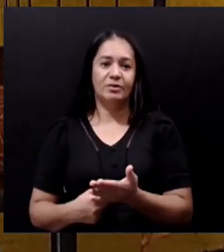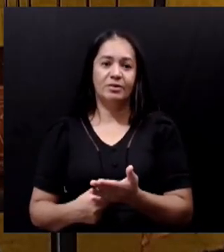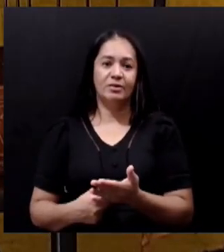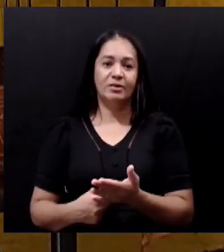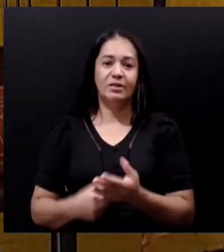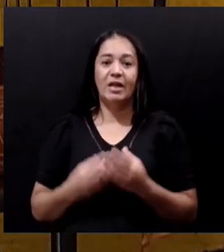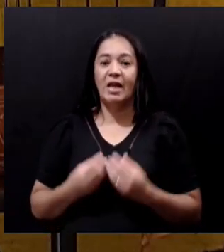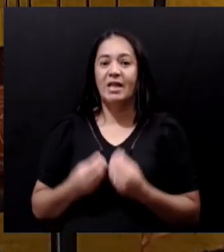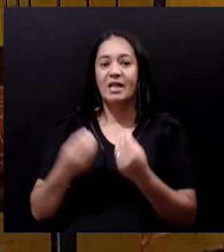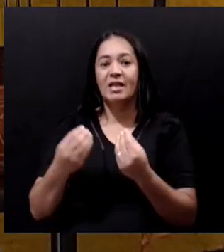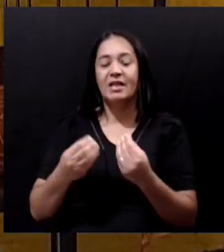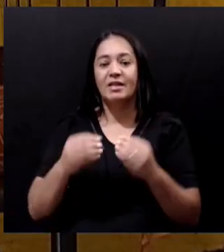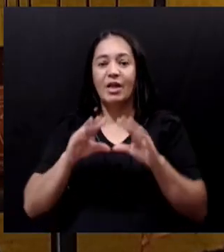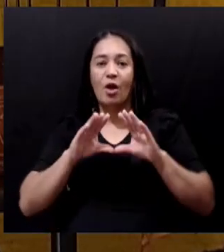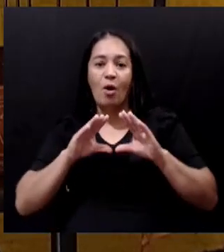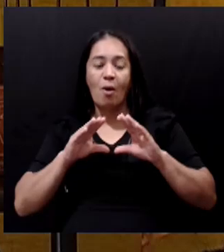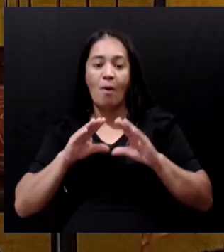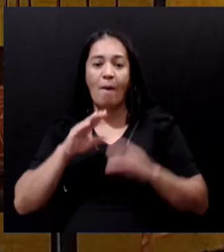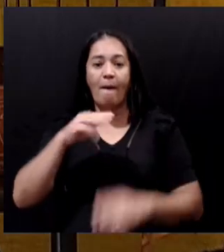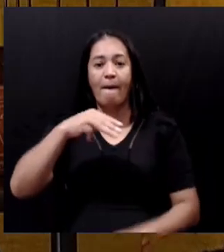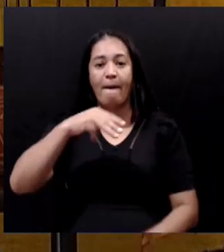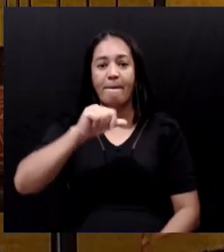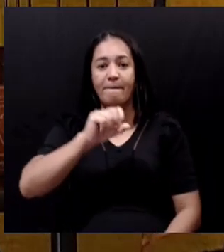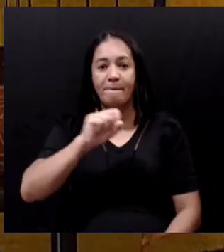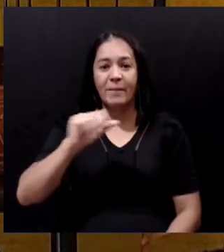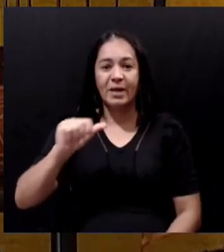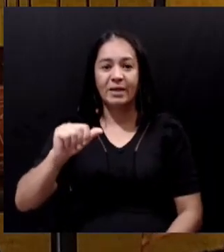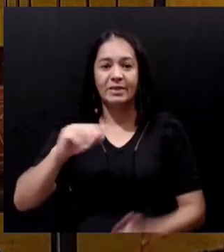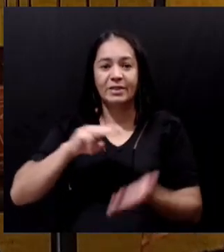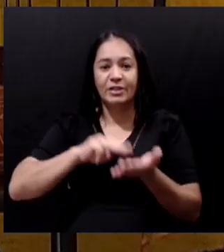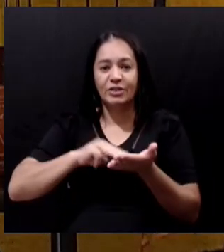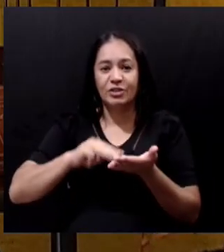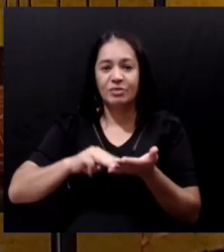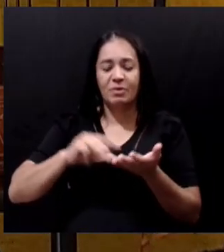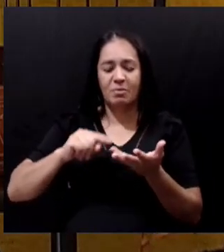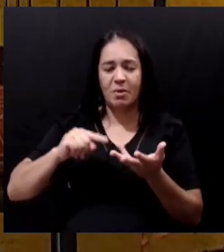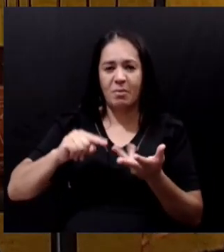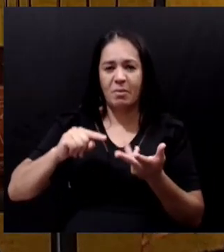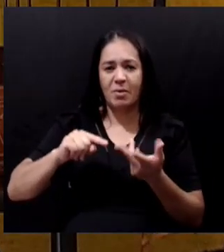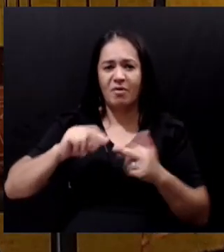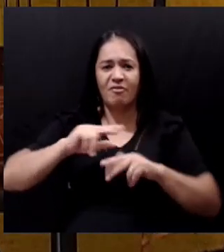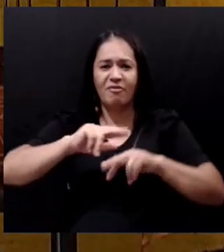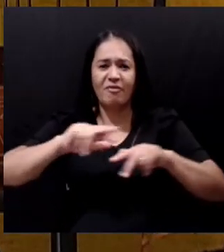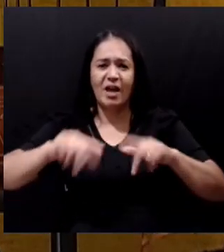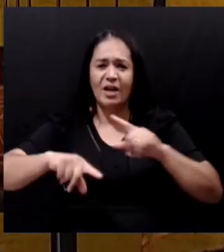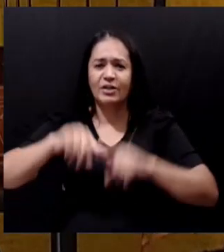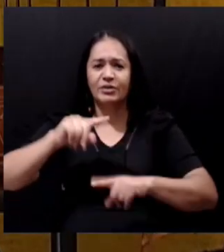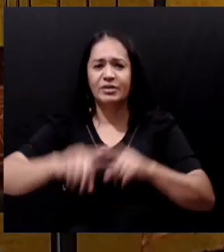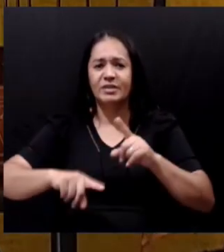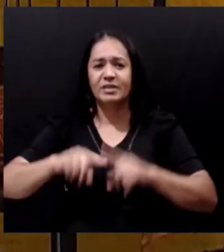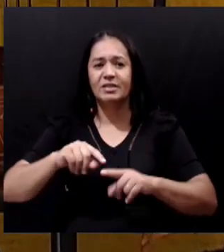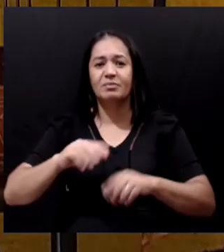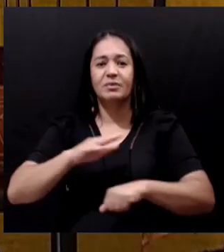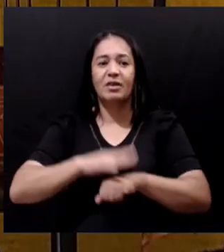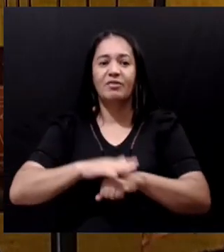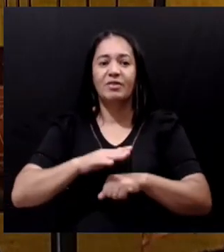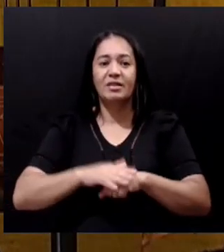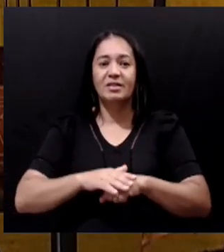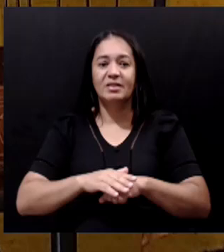3 rolos de massa de pastel, maionese, ketchup e alguns recheios para fazer pastel para as crianças